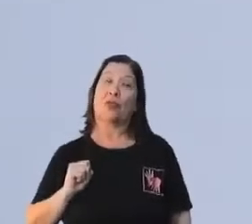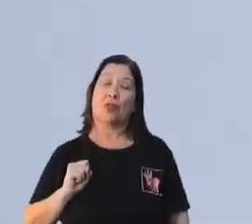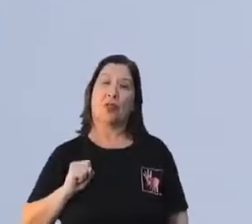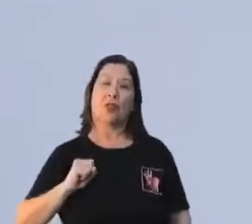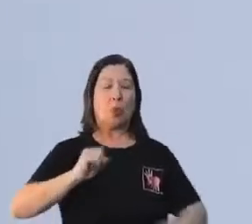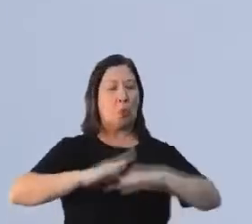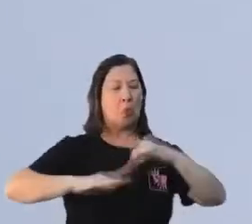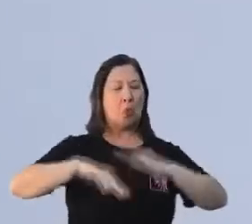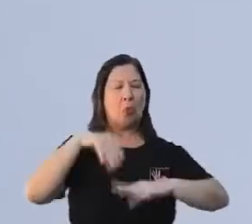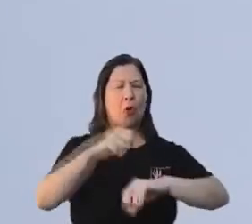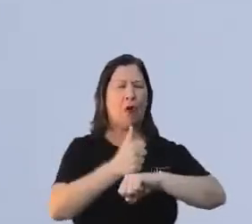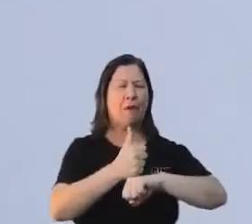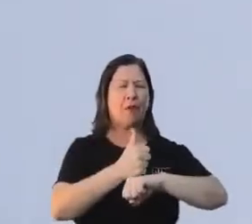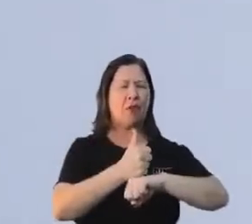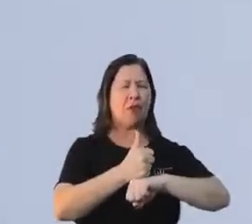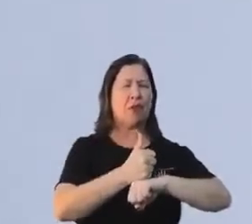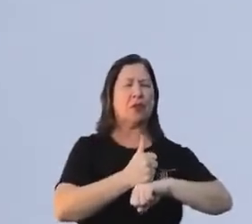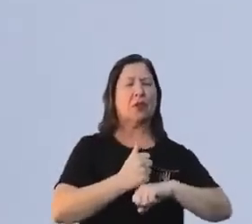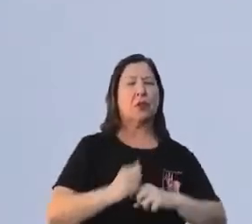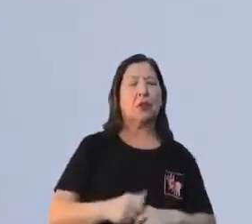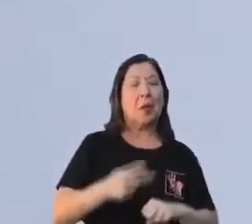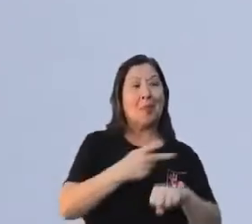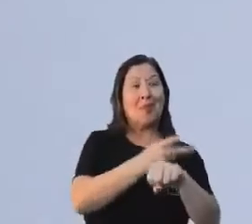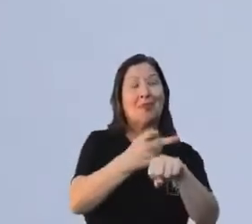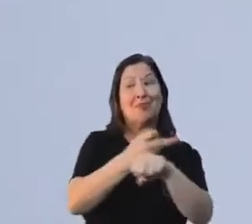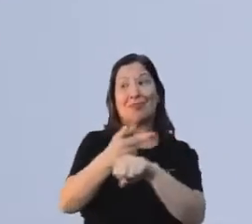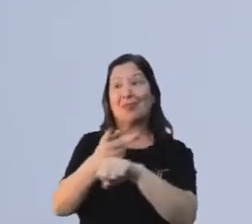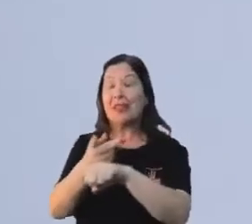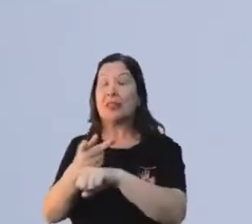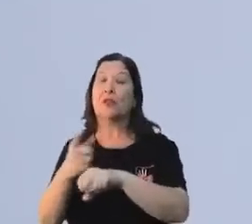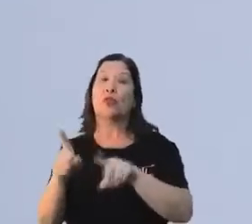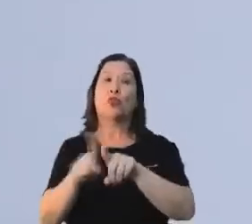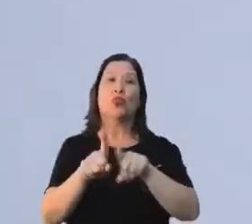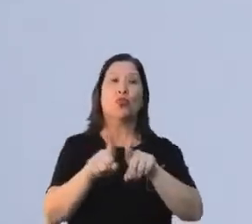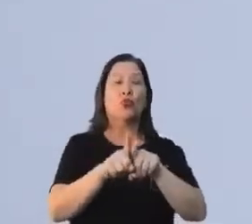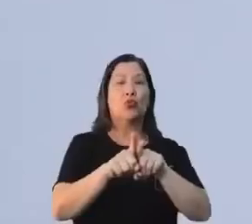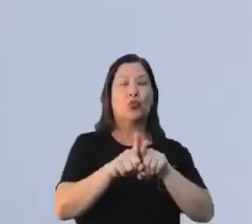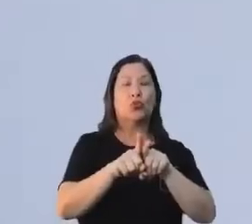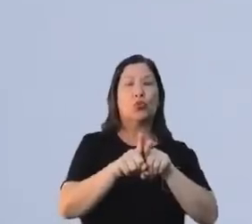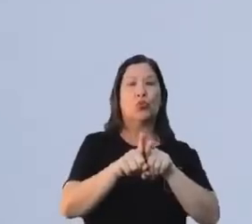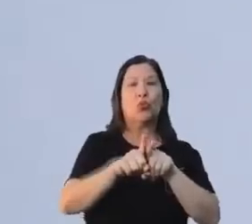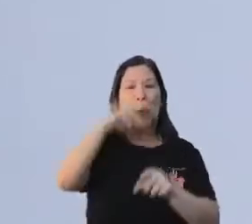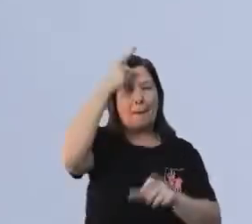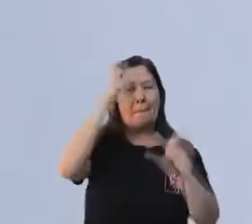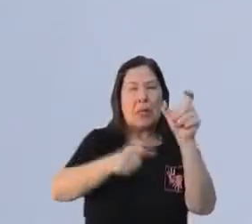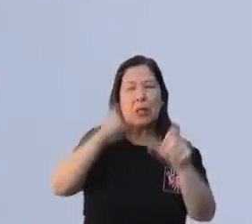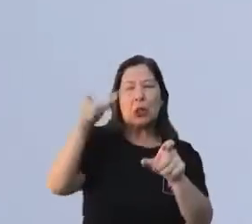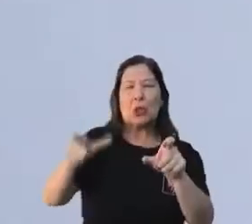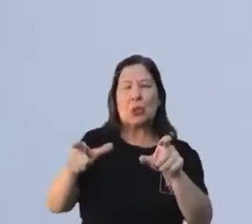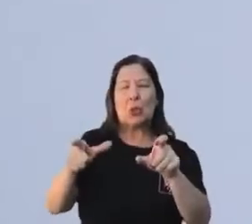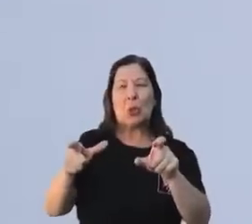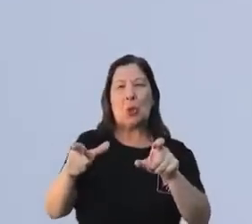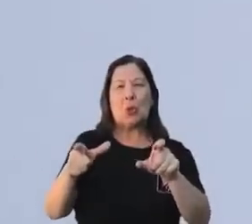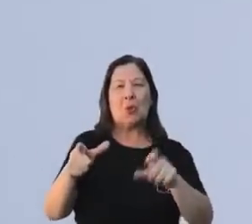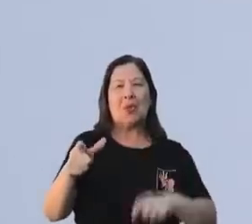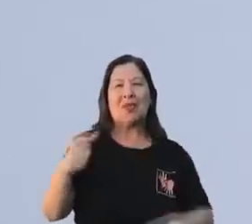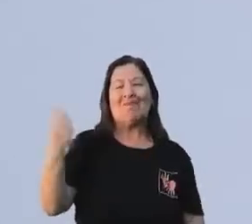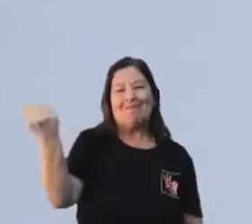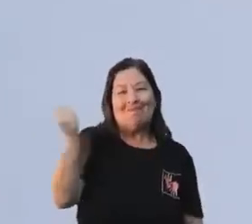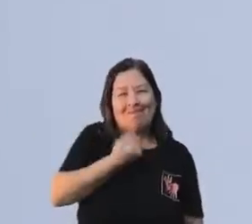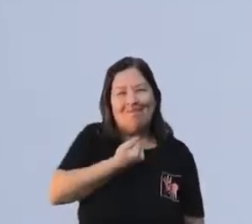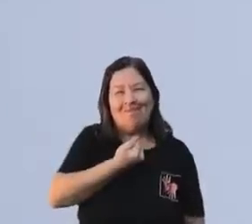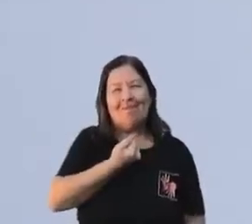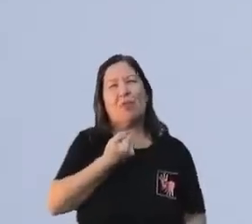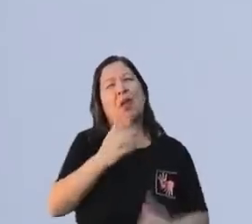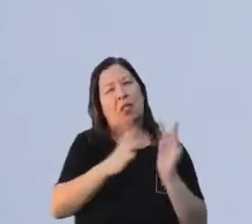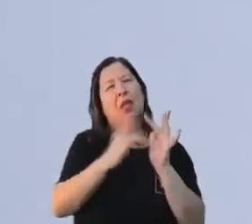procuravam como prenderiam Jesus à traição e o matariam. Pois diziam: não durante a festa, para que não haja